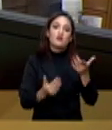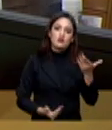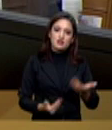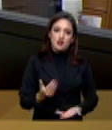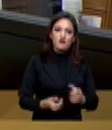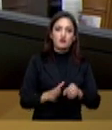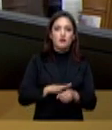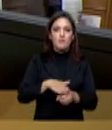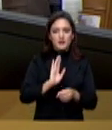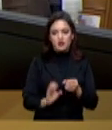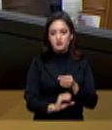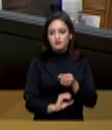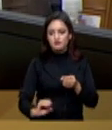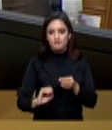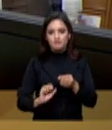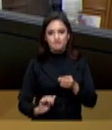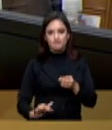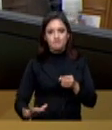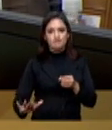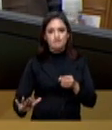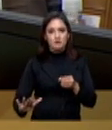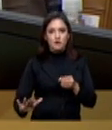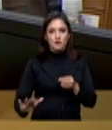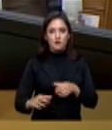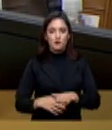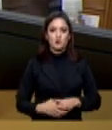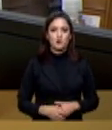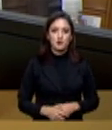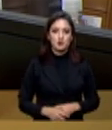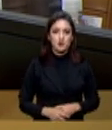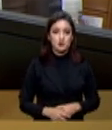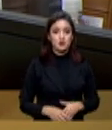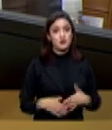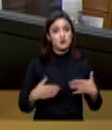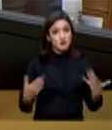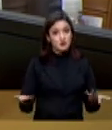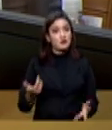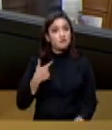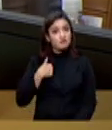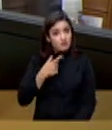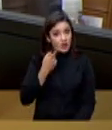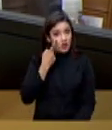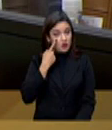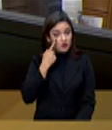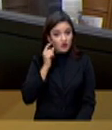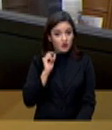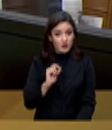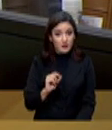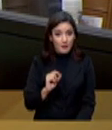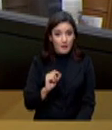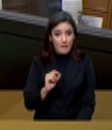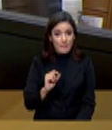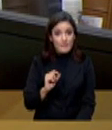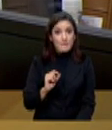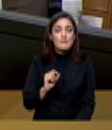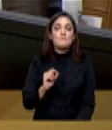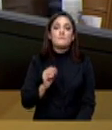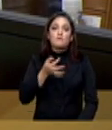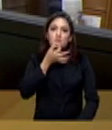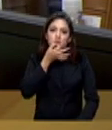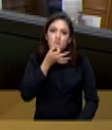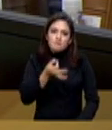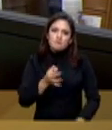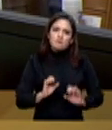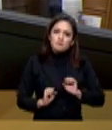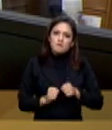desse básico do que vi dos Altos nas manifestações que defendem